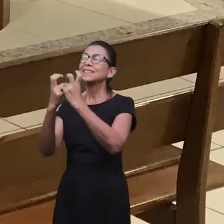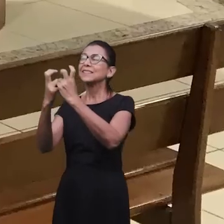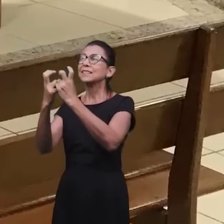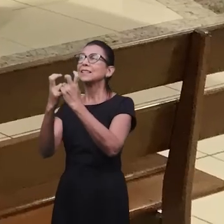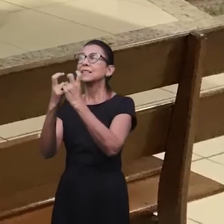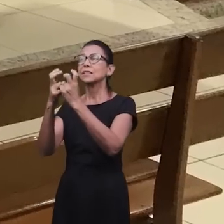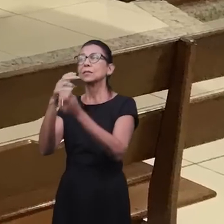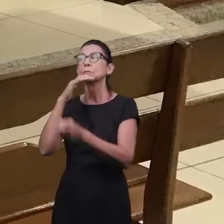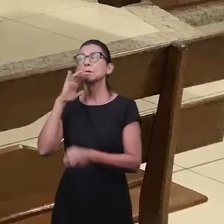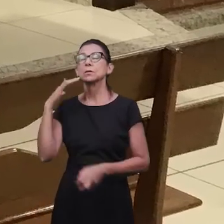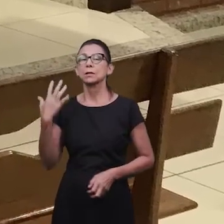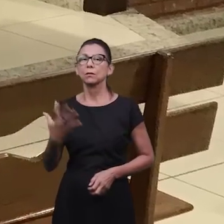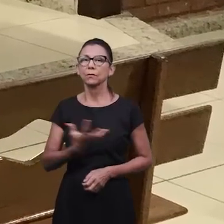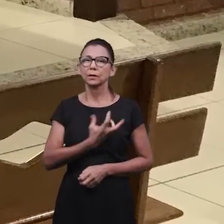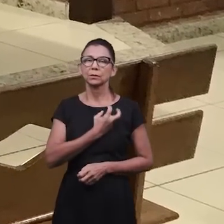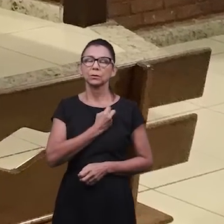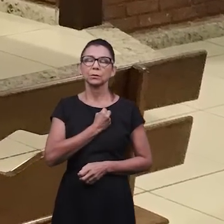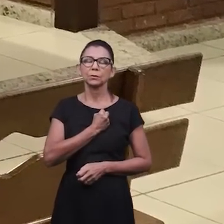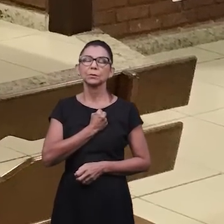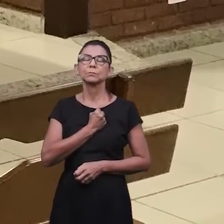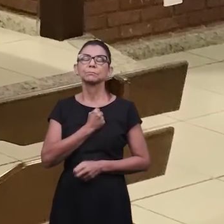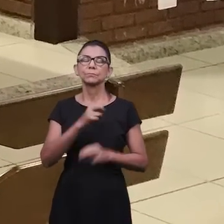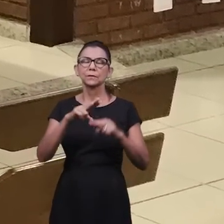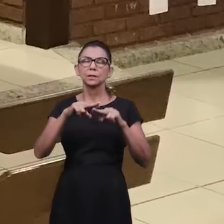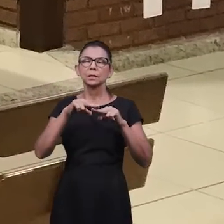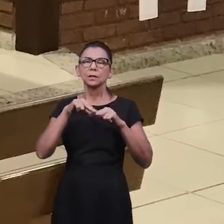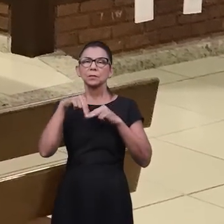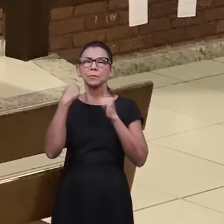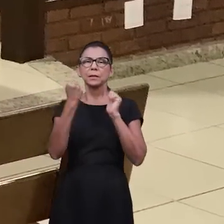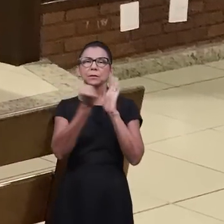Senhor. Clamo a Ti, meu